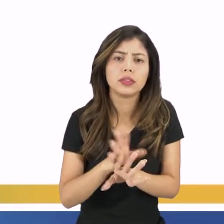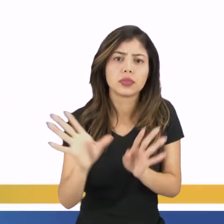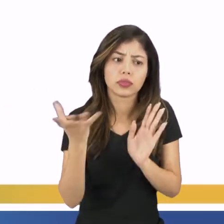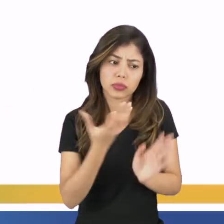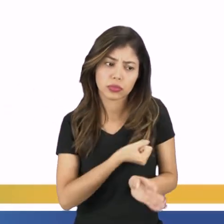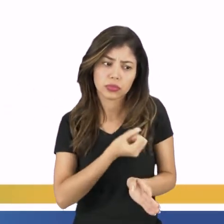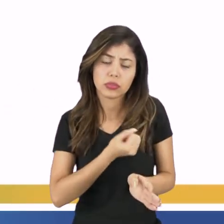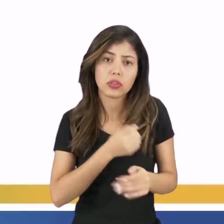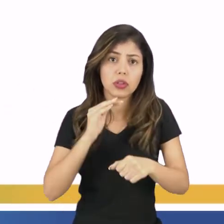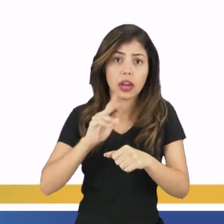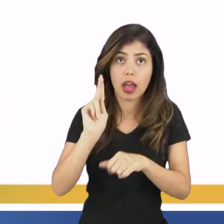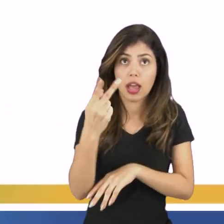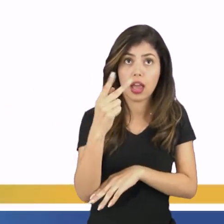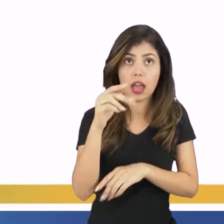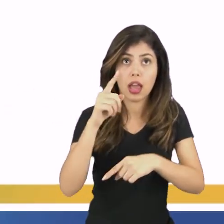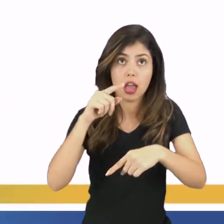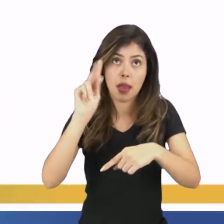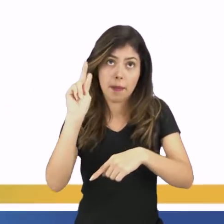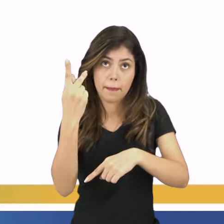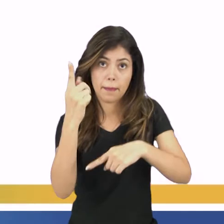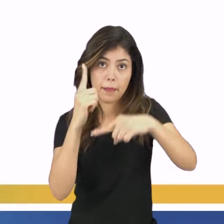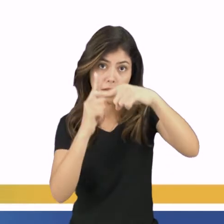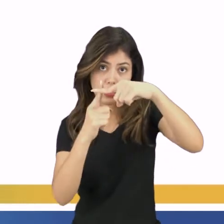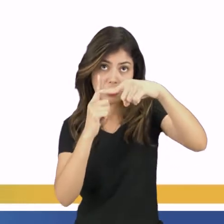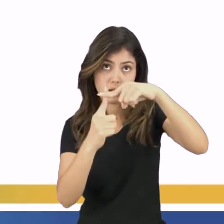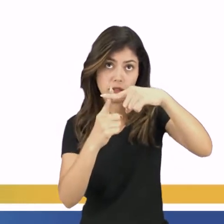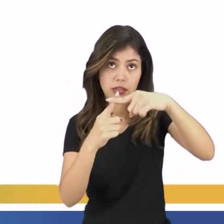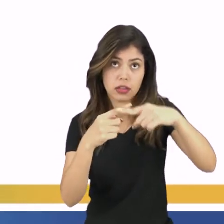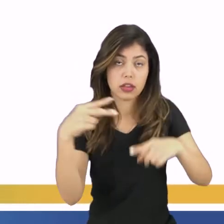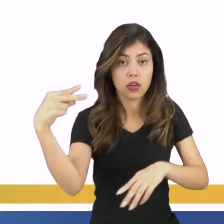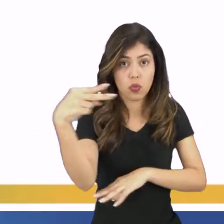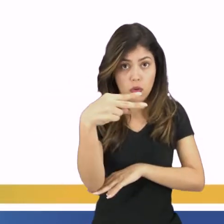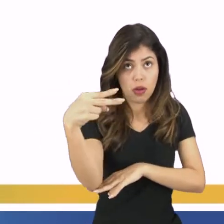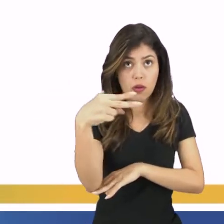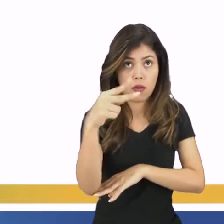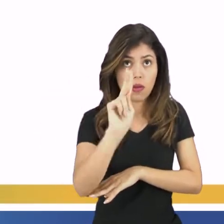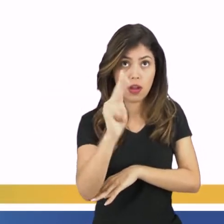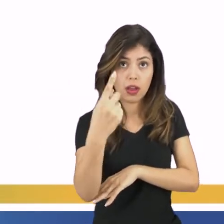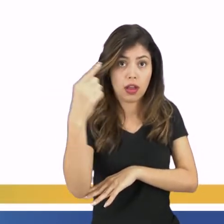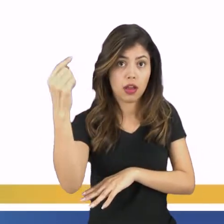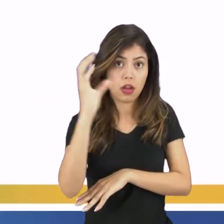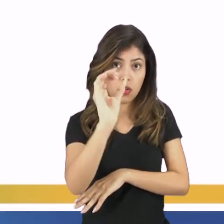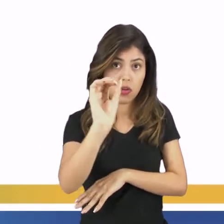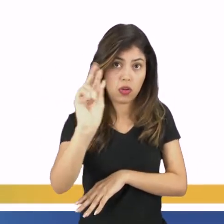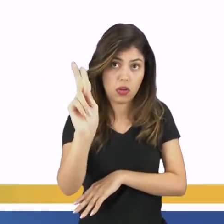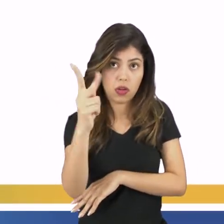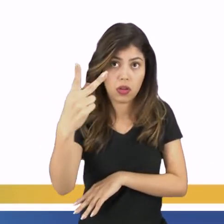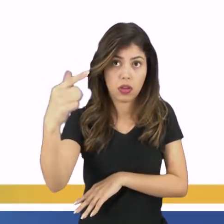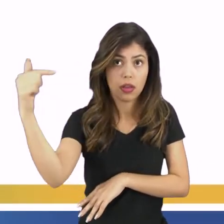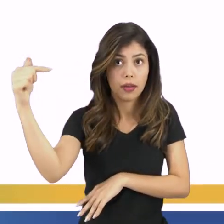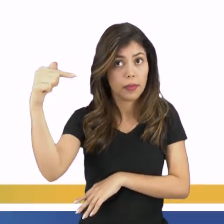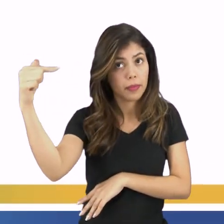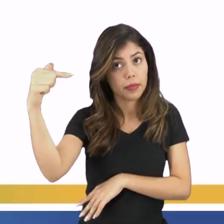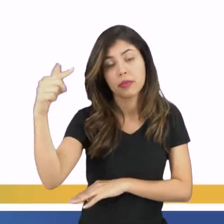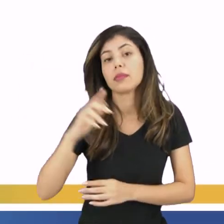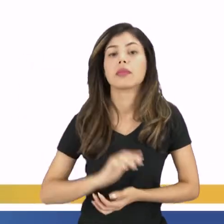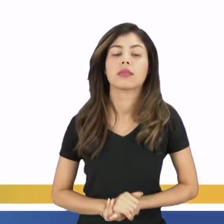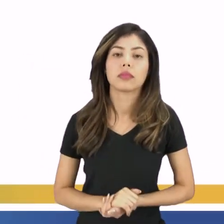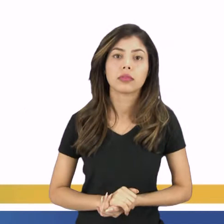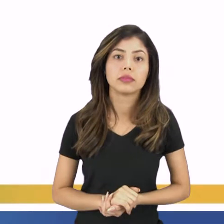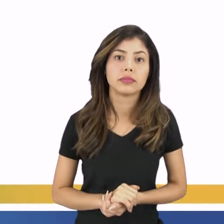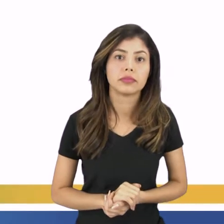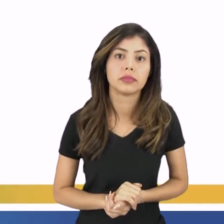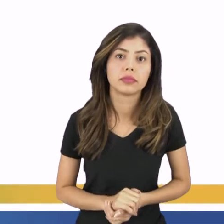de H+, desse íon, exatamente igual ao número de